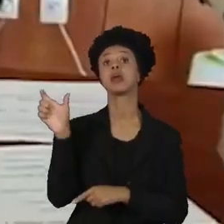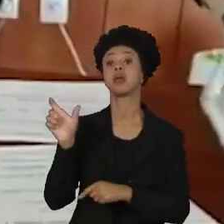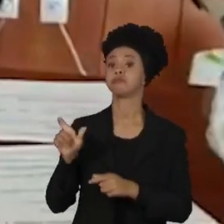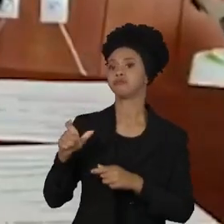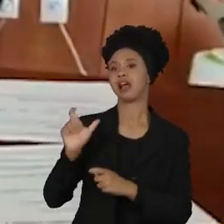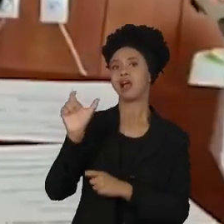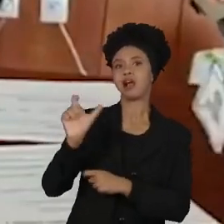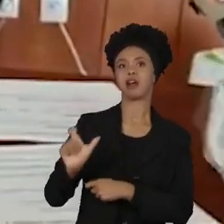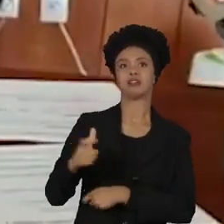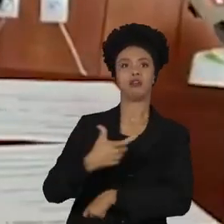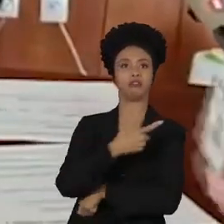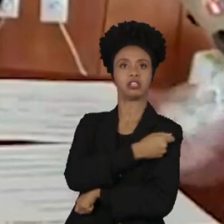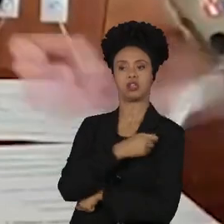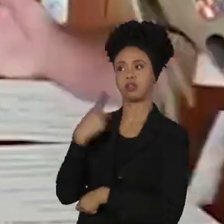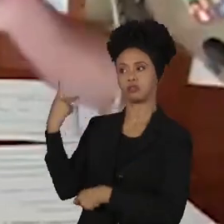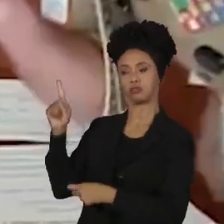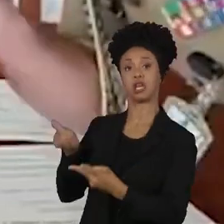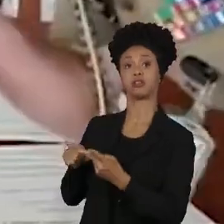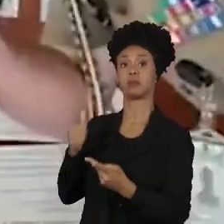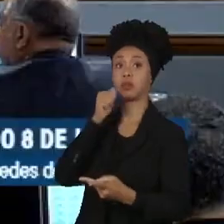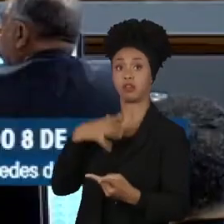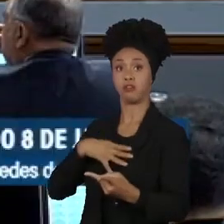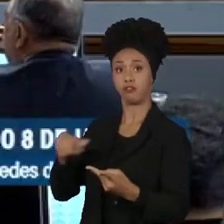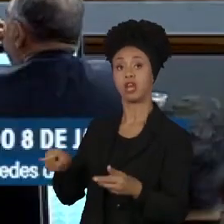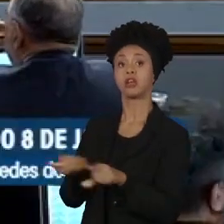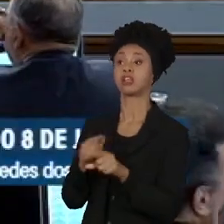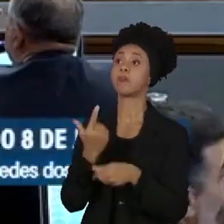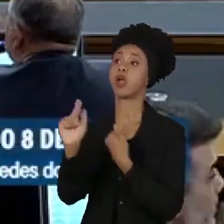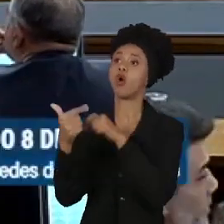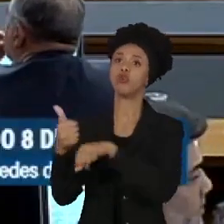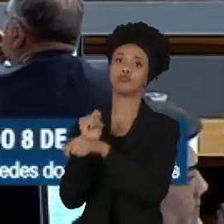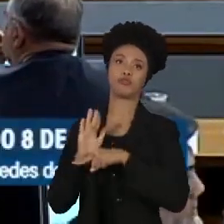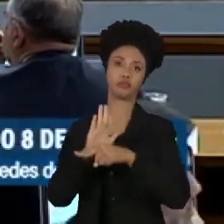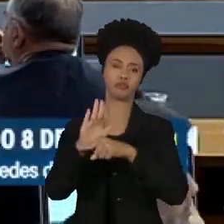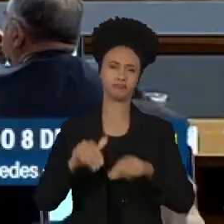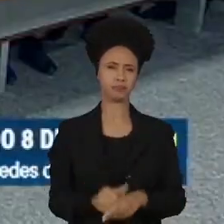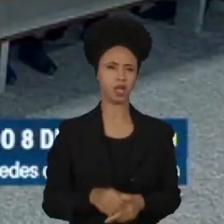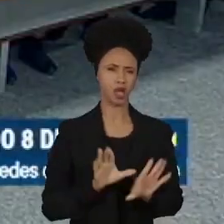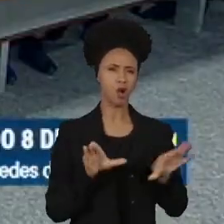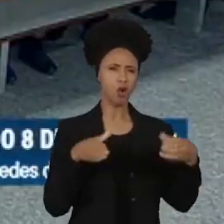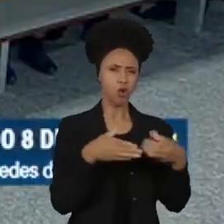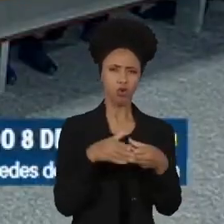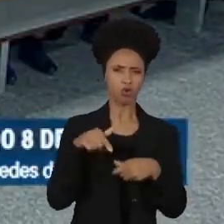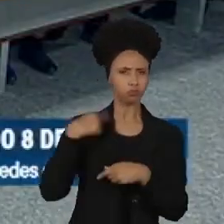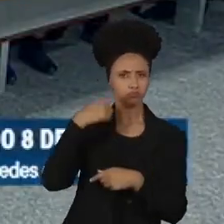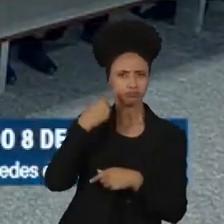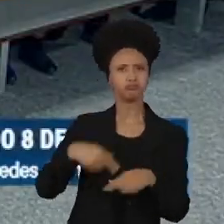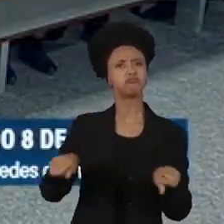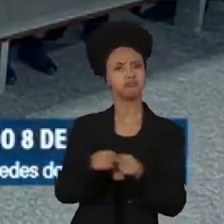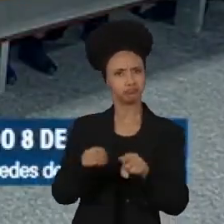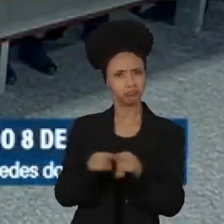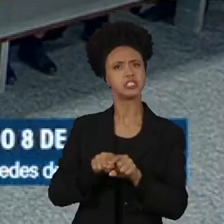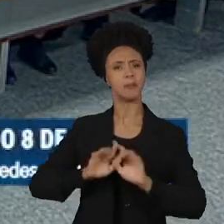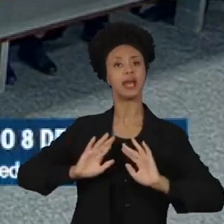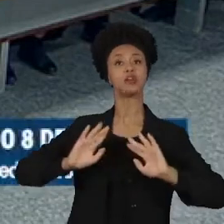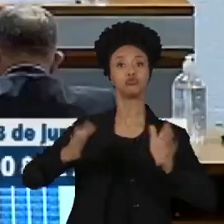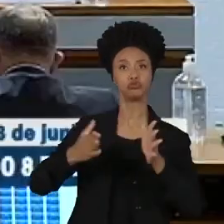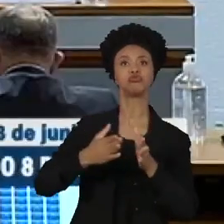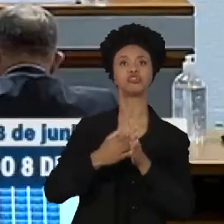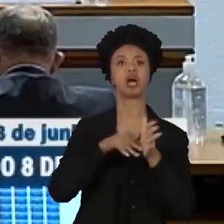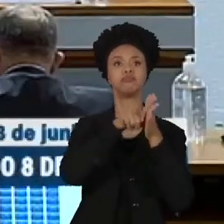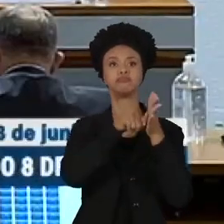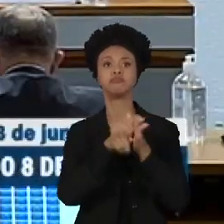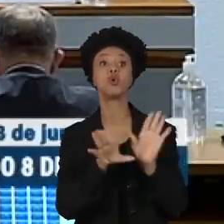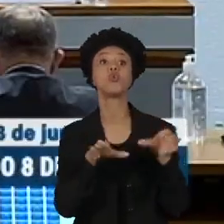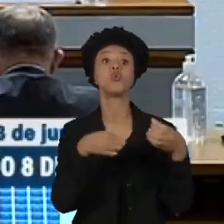vacinação dele e da filha e de auxiliares. Os parlamentares aprovaram ainda a convocação de aliados e ex-integrantes do